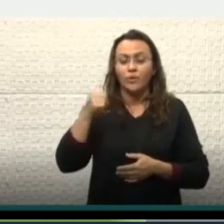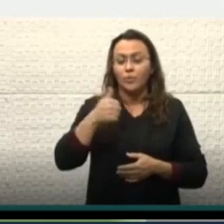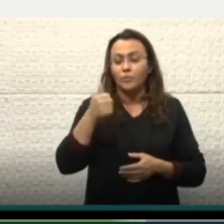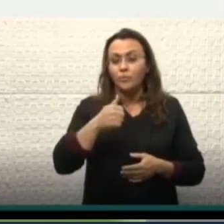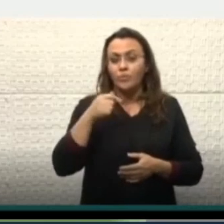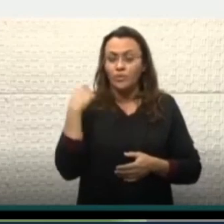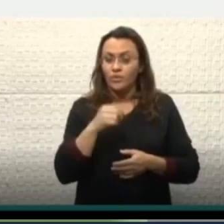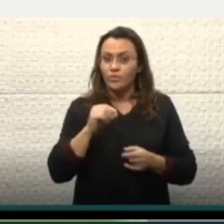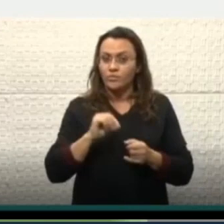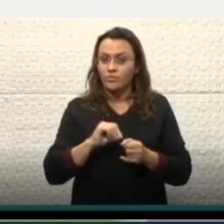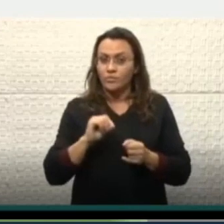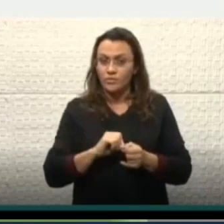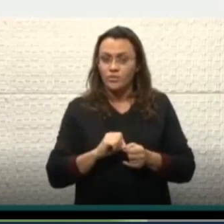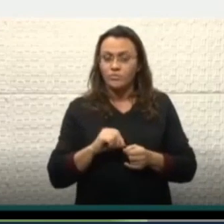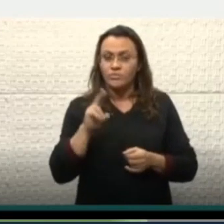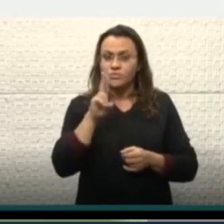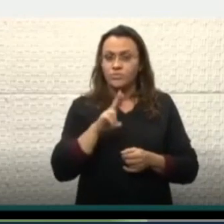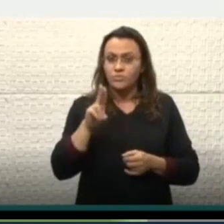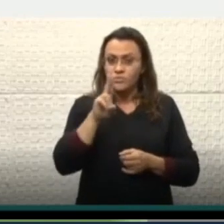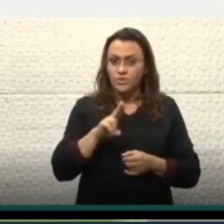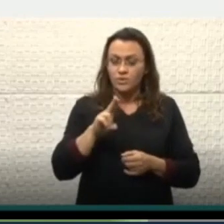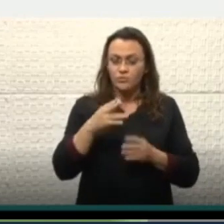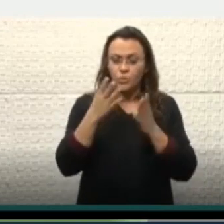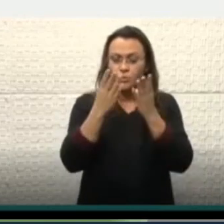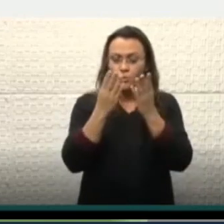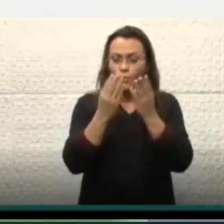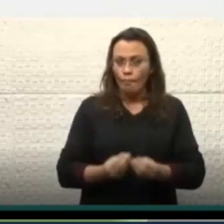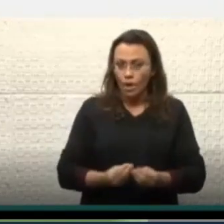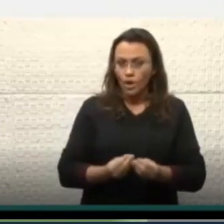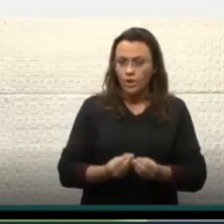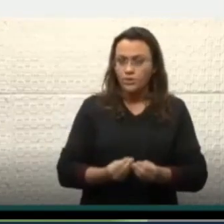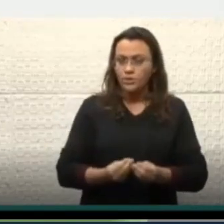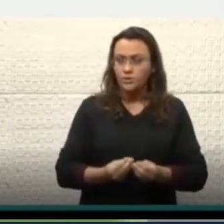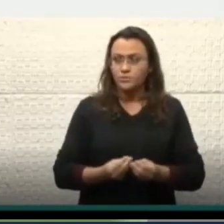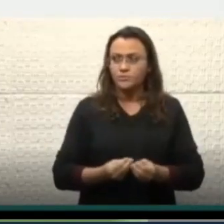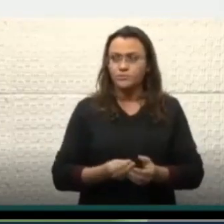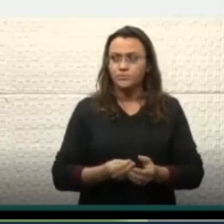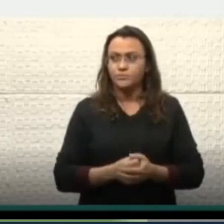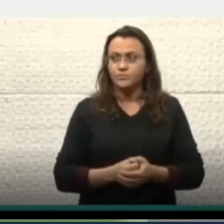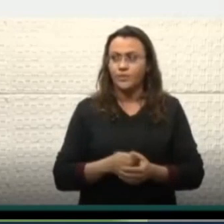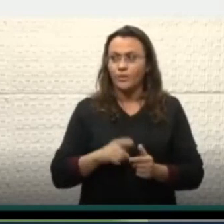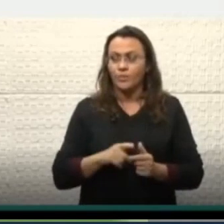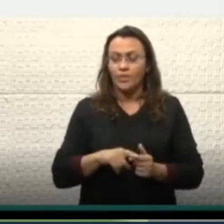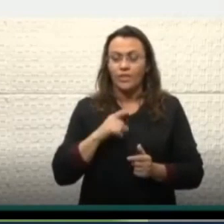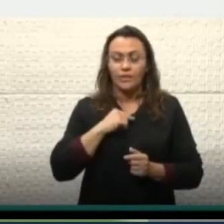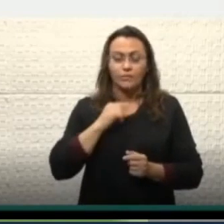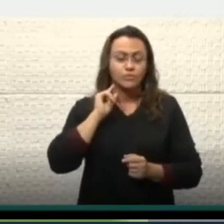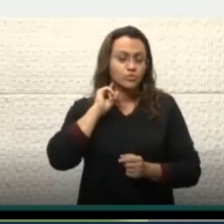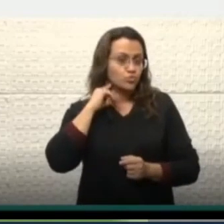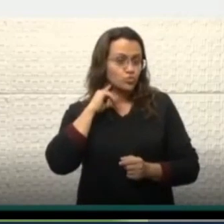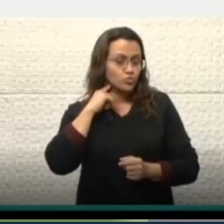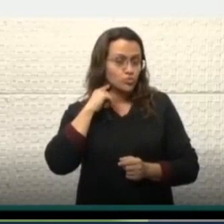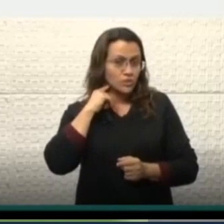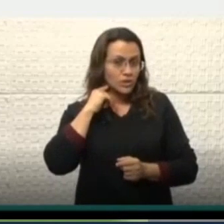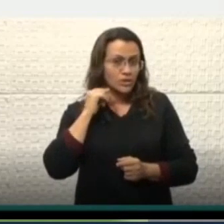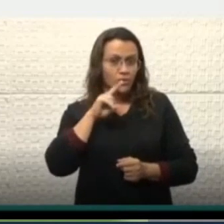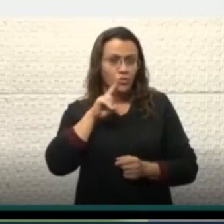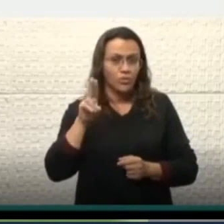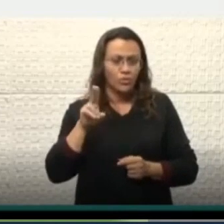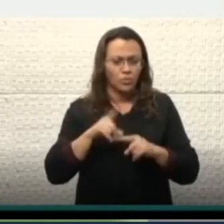procedimento que nós fizemos, sujidades pelo método da filtração. Nós temos sujidades